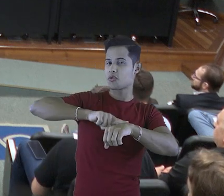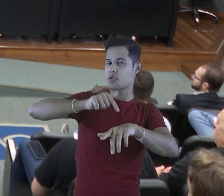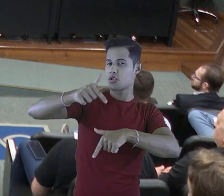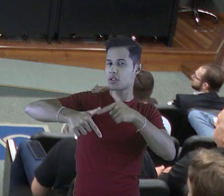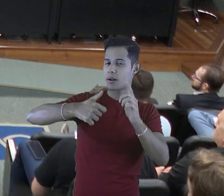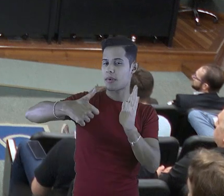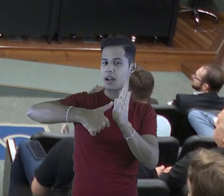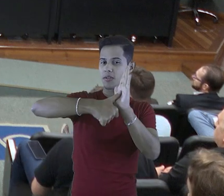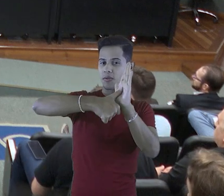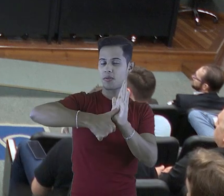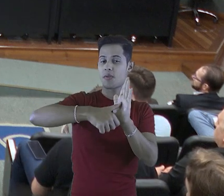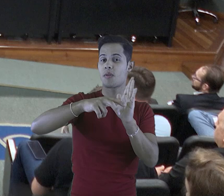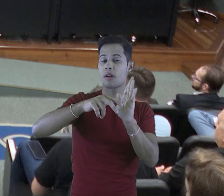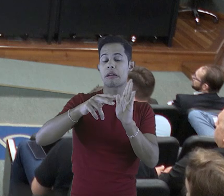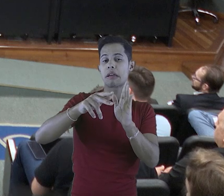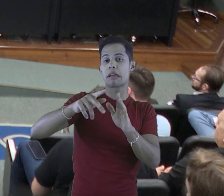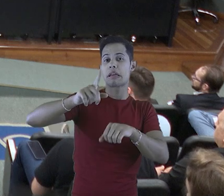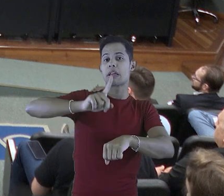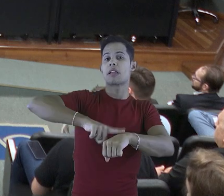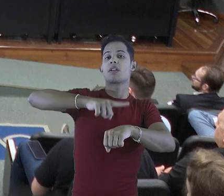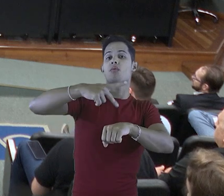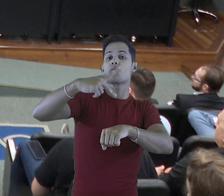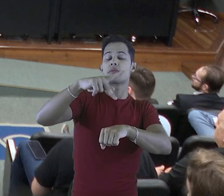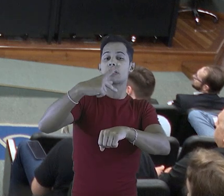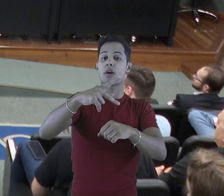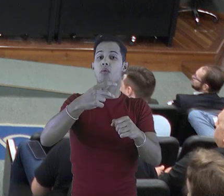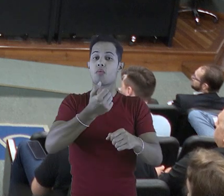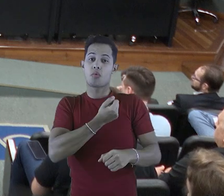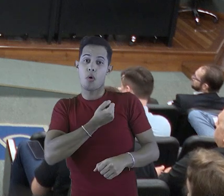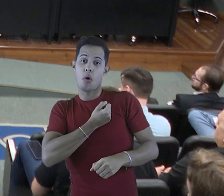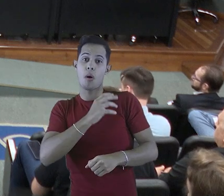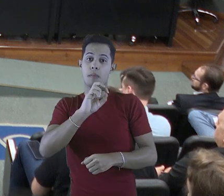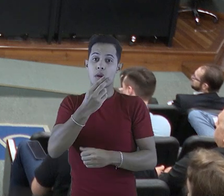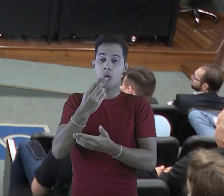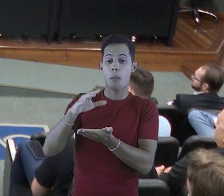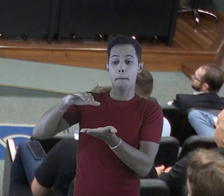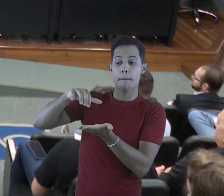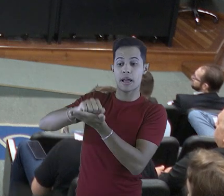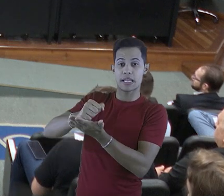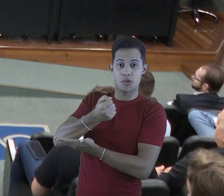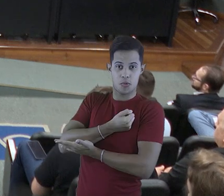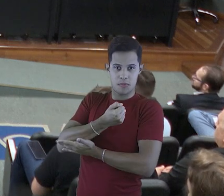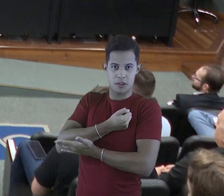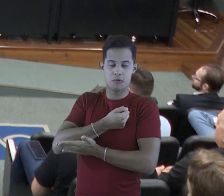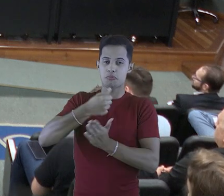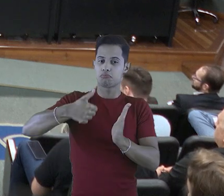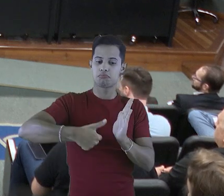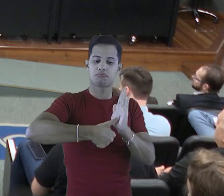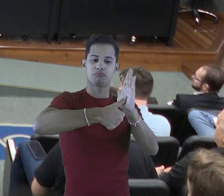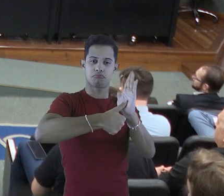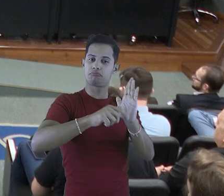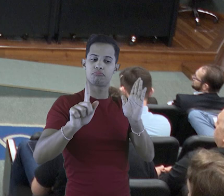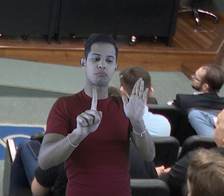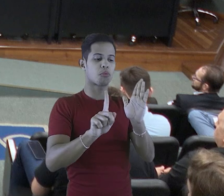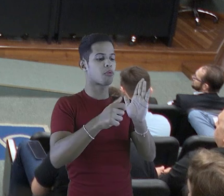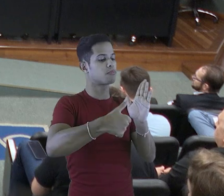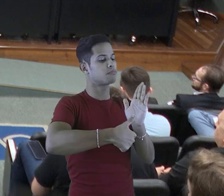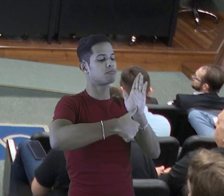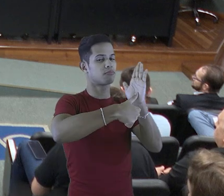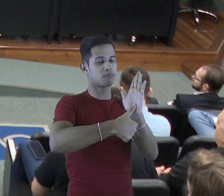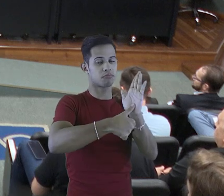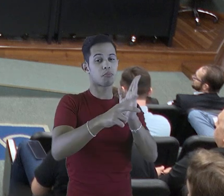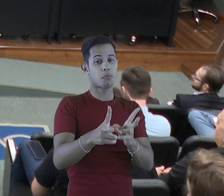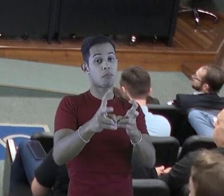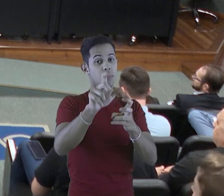biométrico hoje identifica o teu nome, ou a tua matrícula, certo? A tua matrícula é um dado pessoal direto, é só tua, concorda? Você identifica a pessoa pela matrícula.